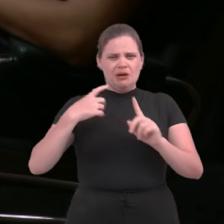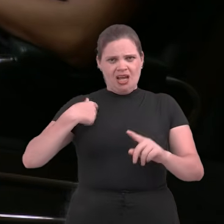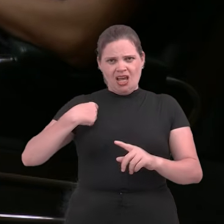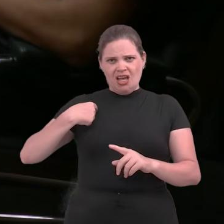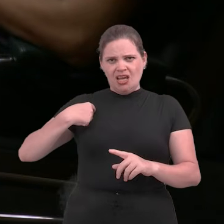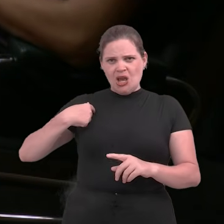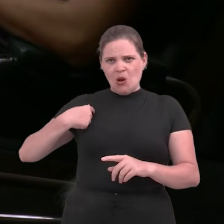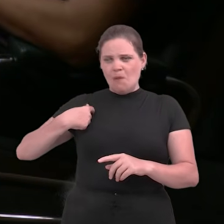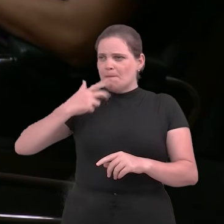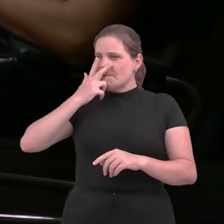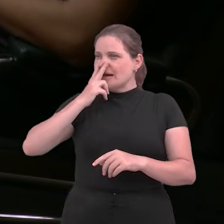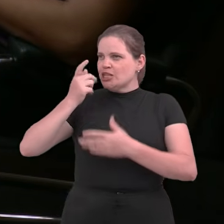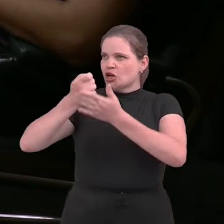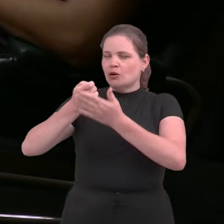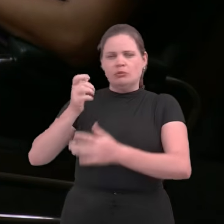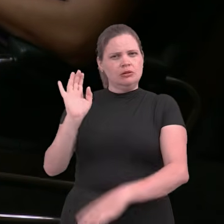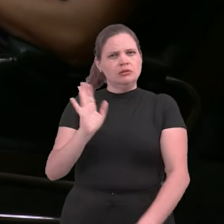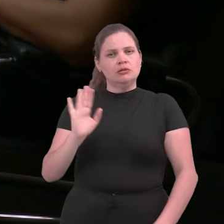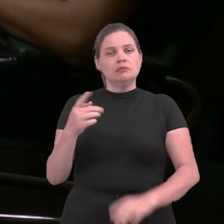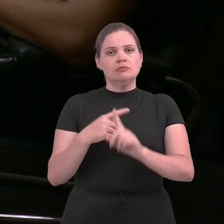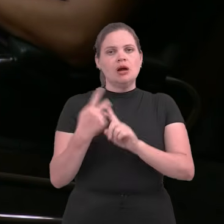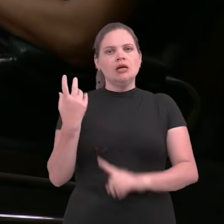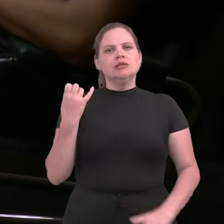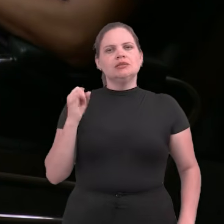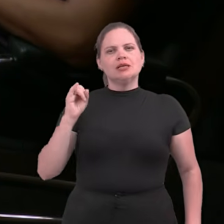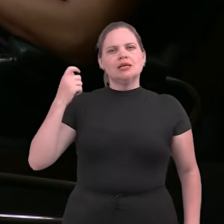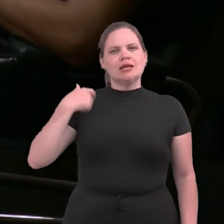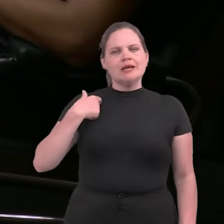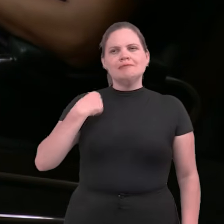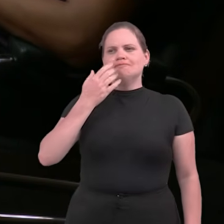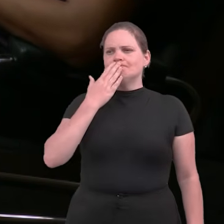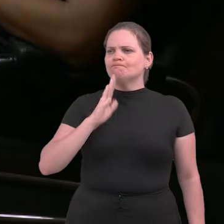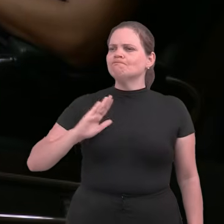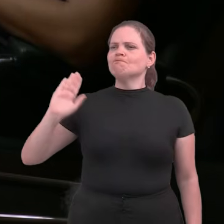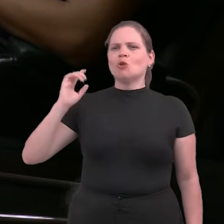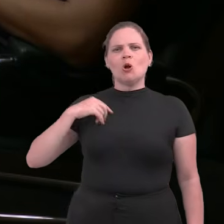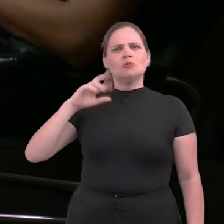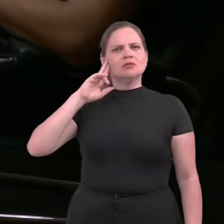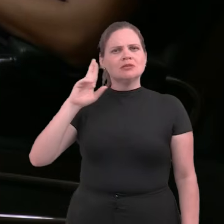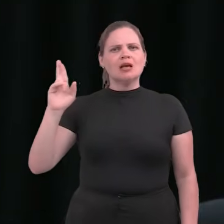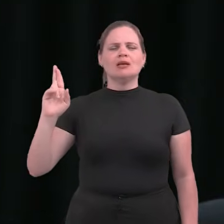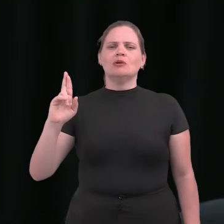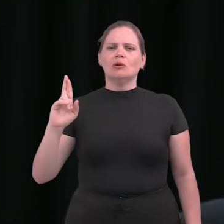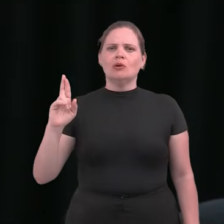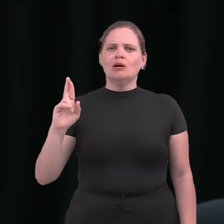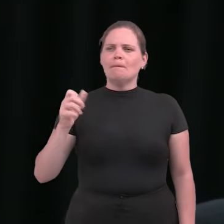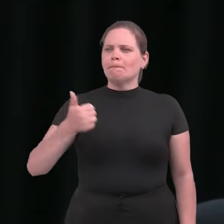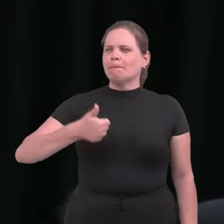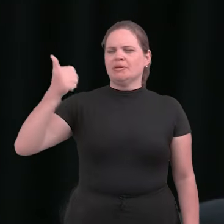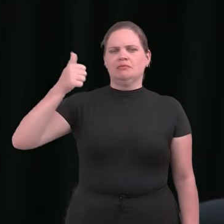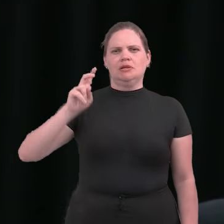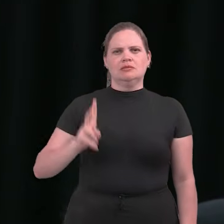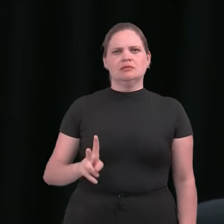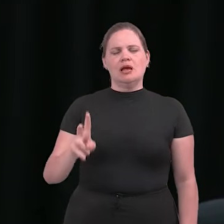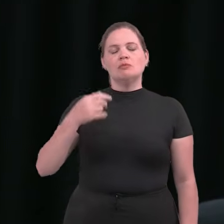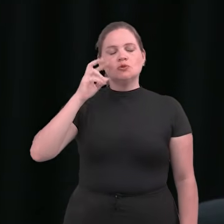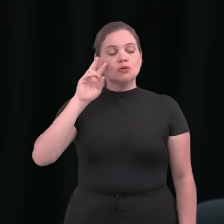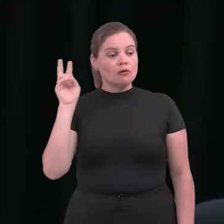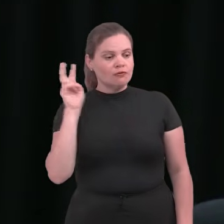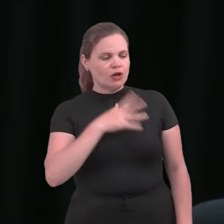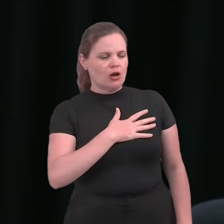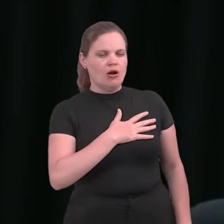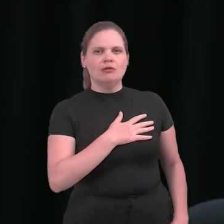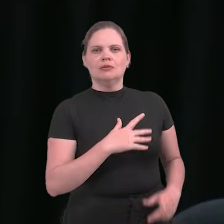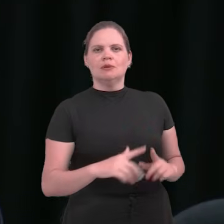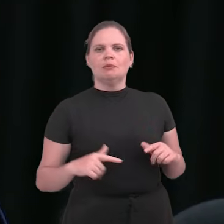né? Verdade. Mas quando a gente coloca a obra do Senhor, servir ao Senhor em primeiro lugar, o Senhor move, o Senhor